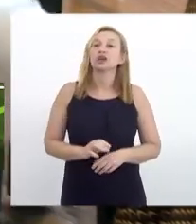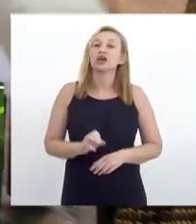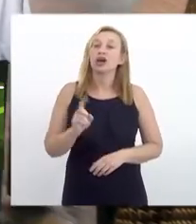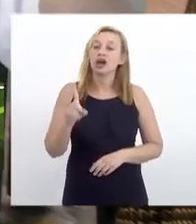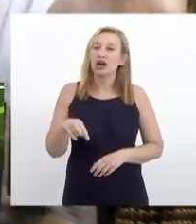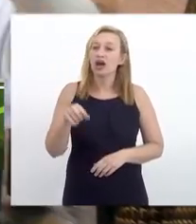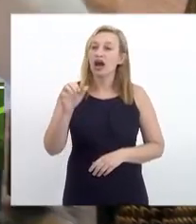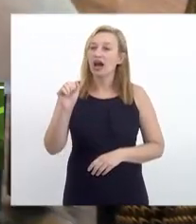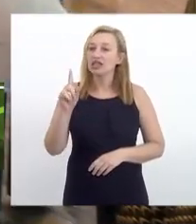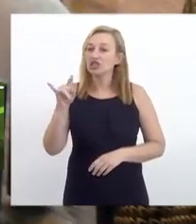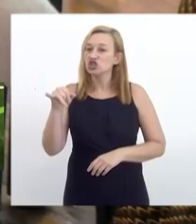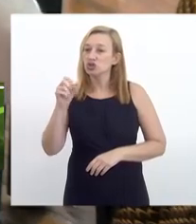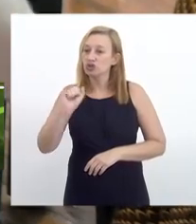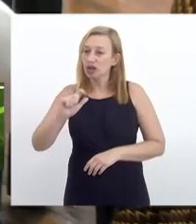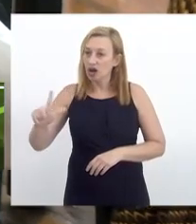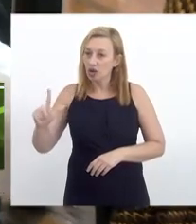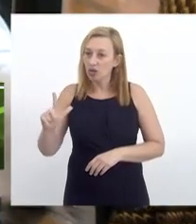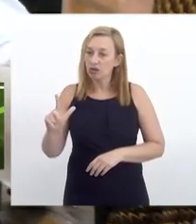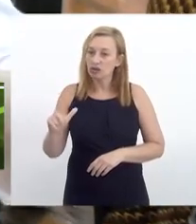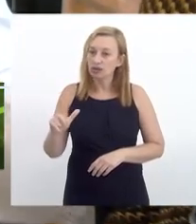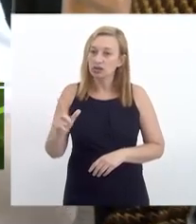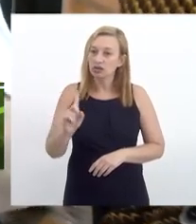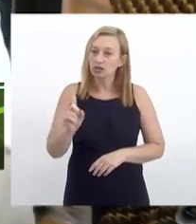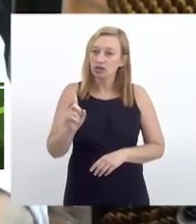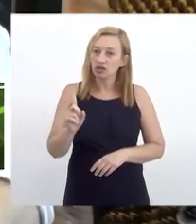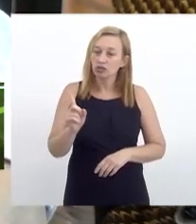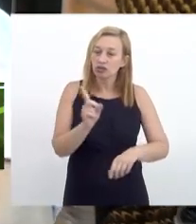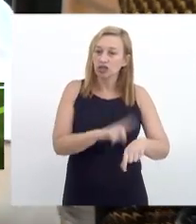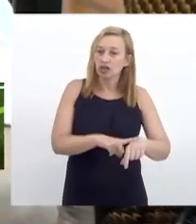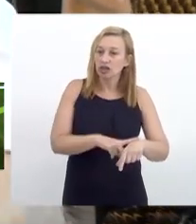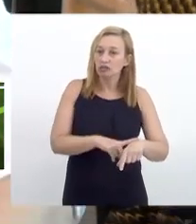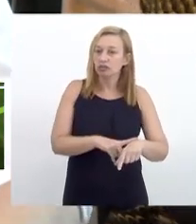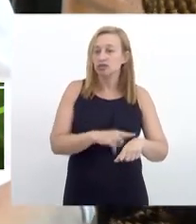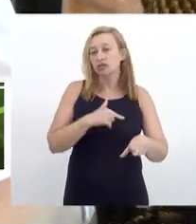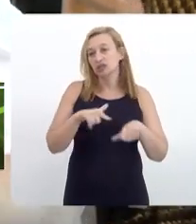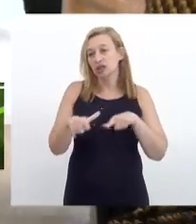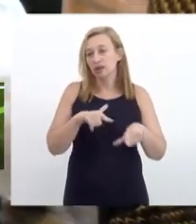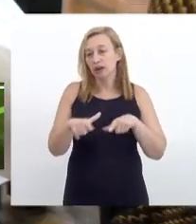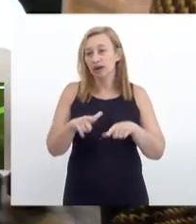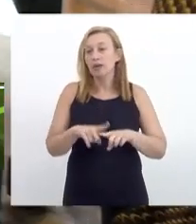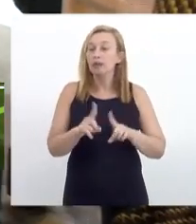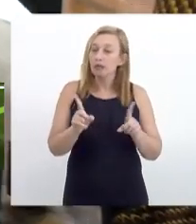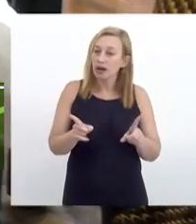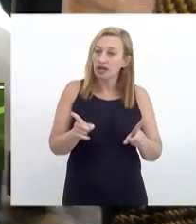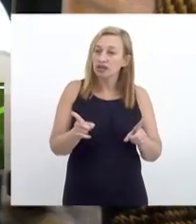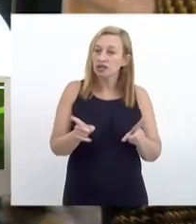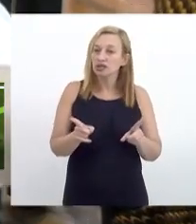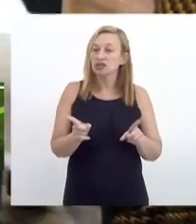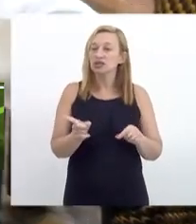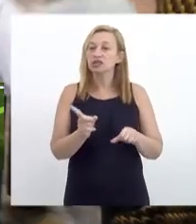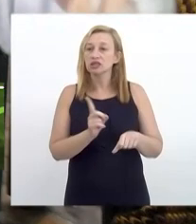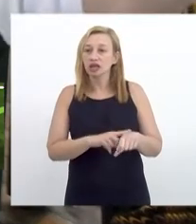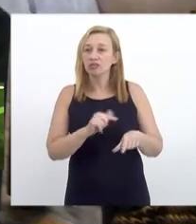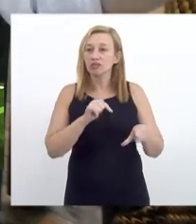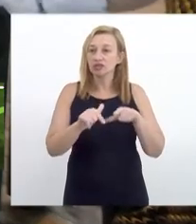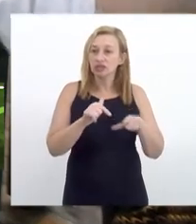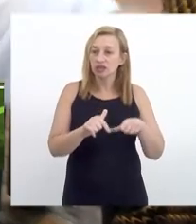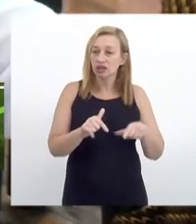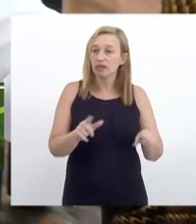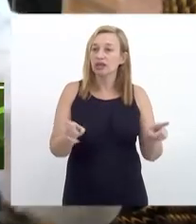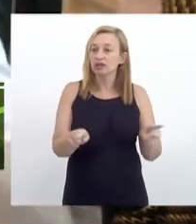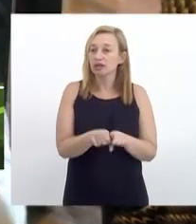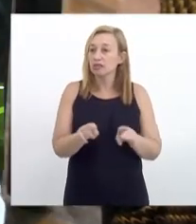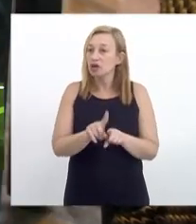é um adicional Que vai ser Não mais só por tempo de serviço Como é o triênio Mas por tempo de serviço E algum outro